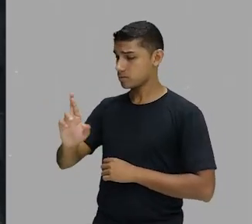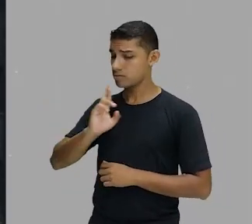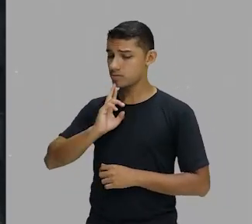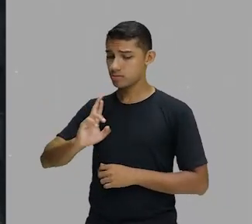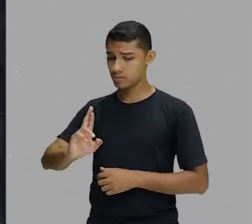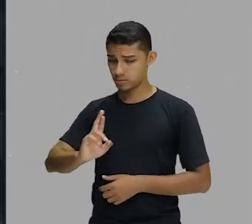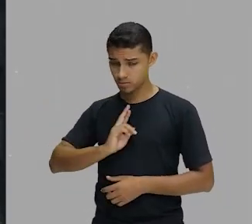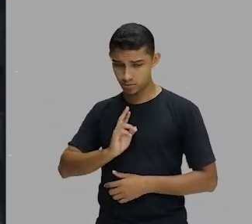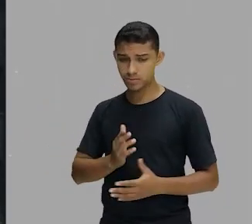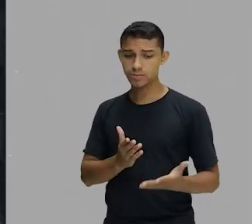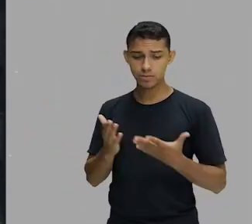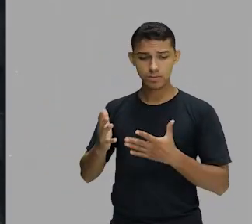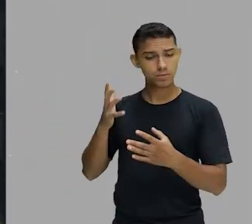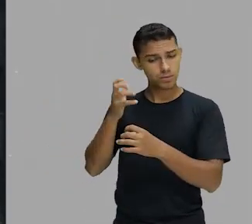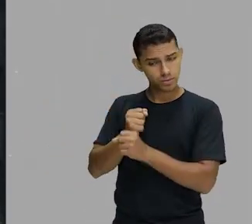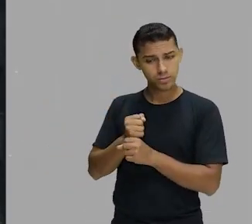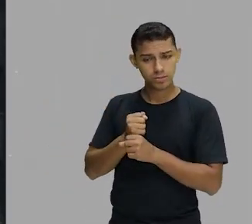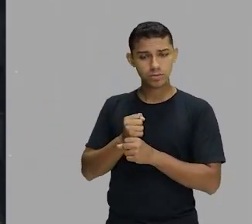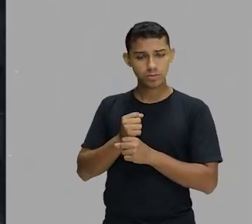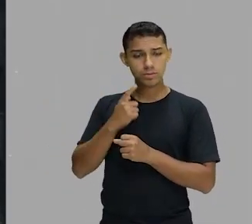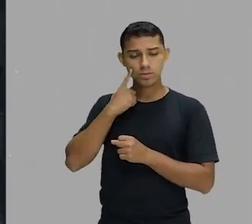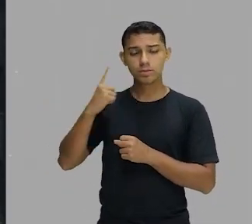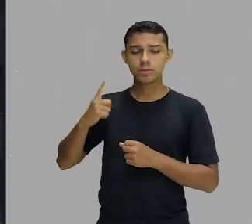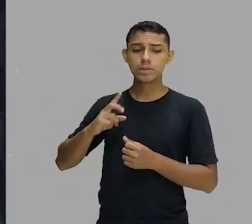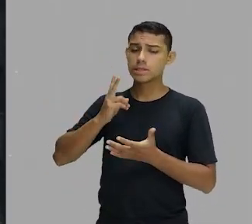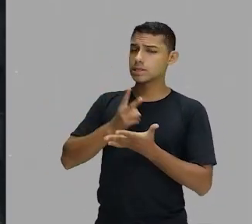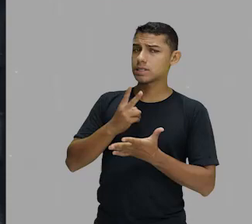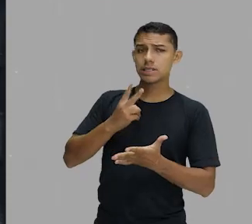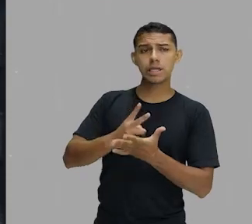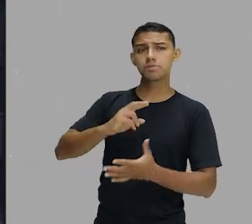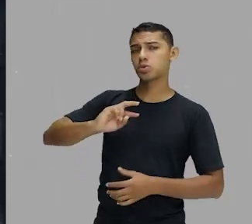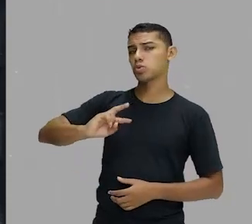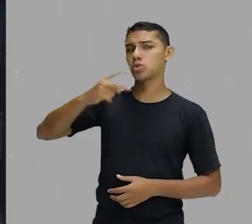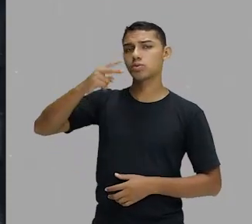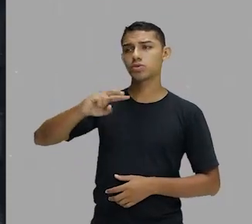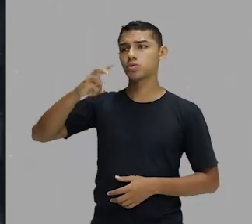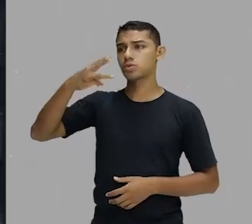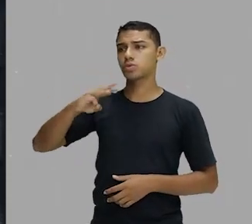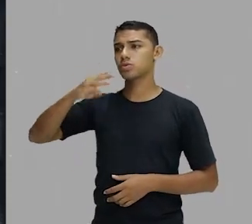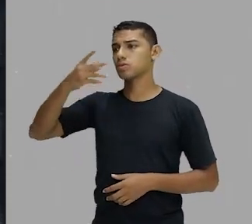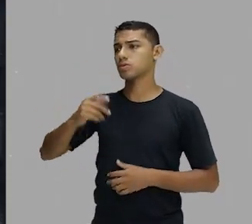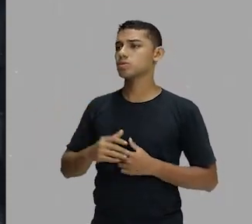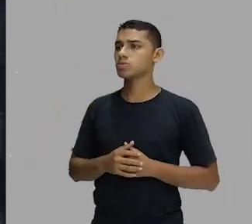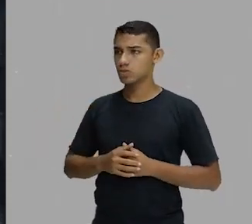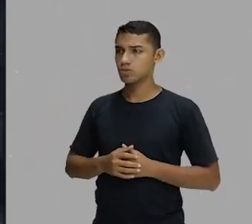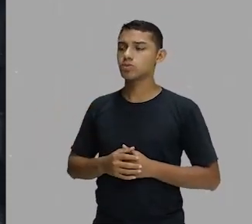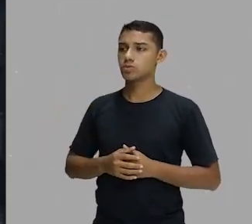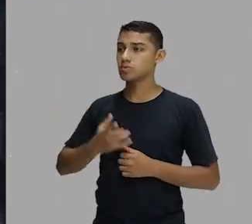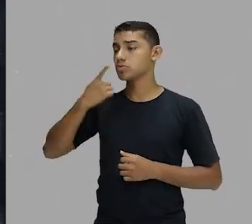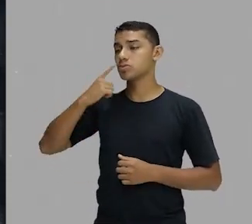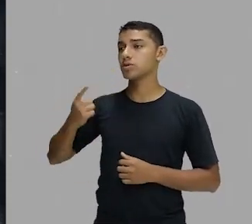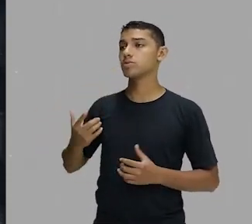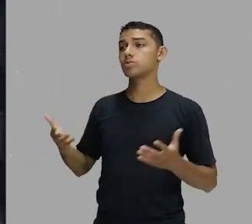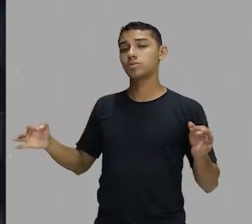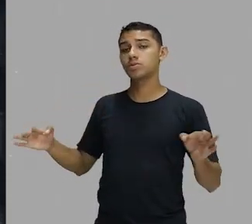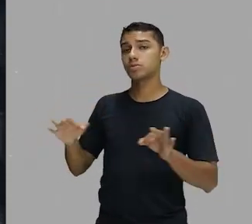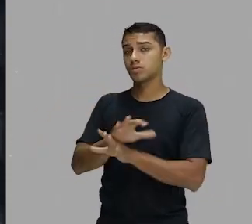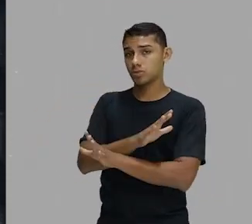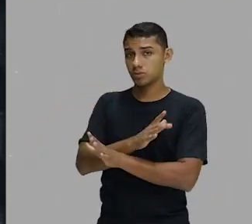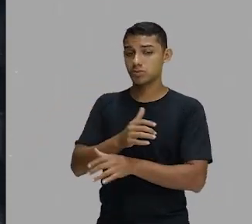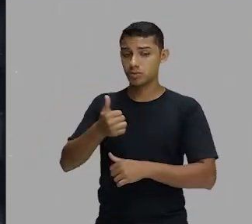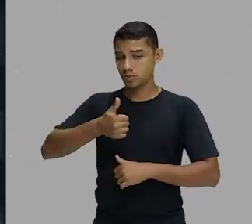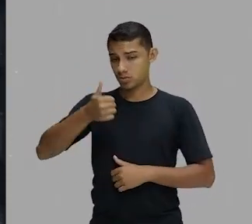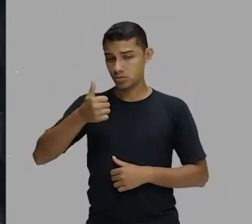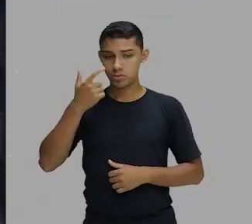para essa questão, é justamente isso. Eu estou calculando sempre o dobro, tá? E assim a gente termina a primeira